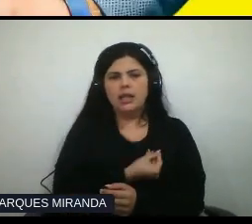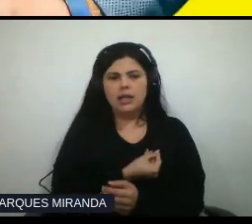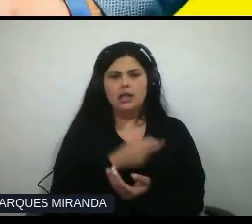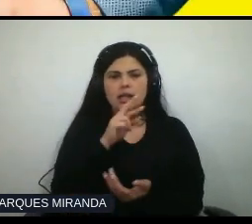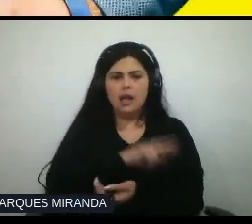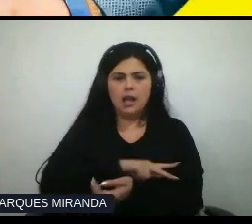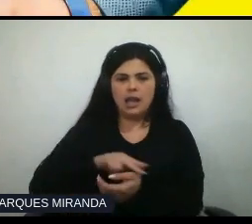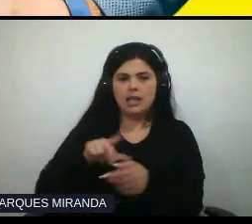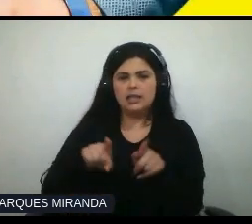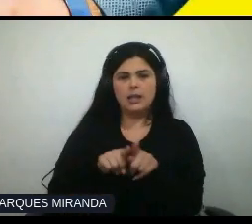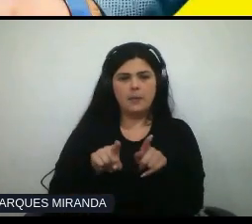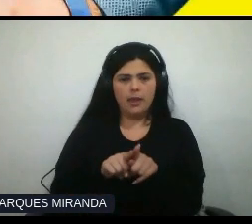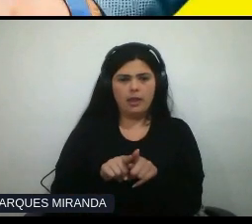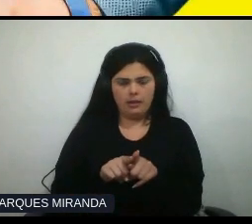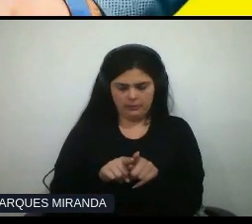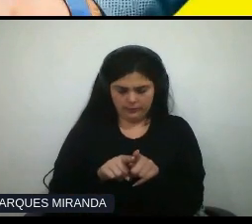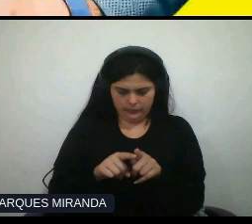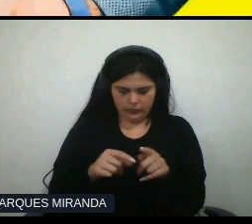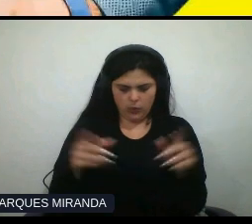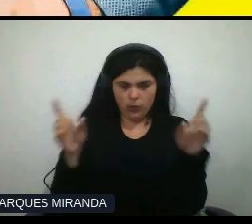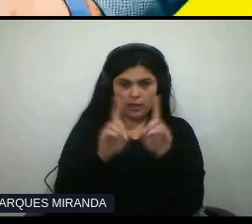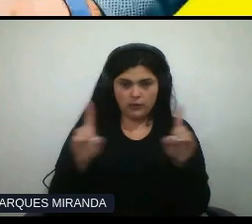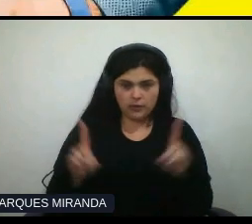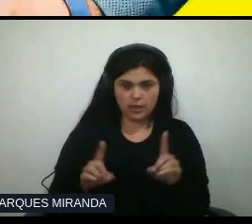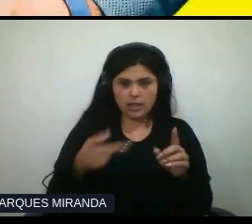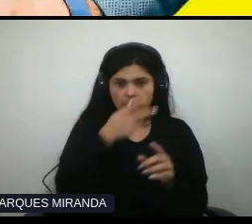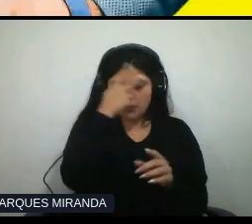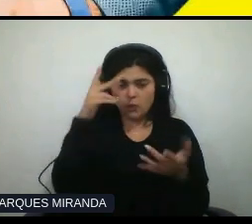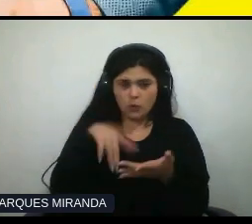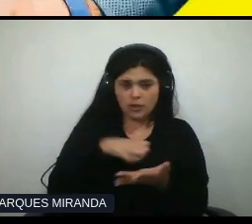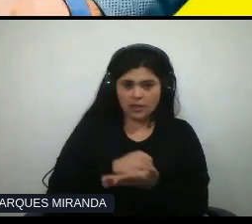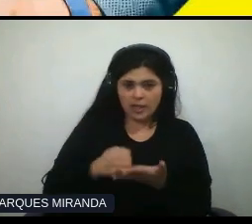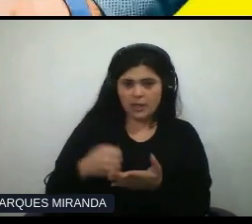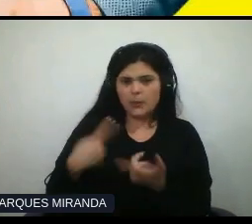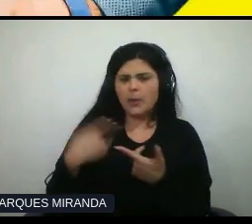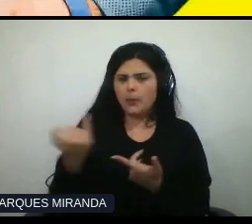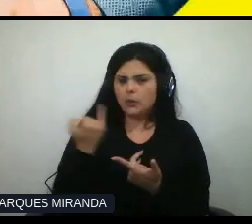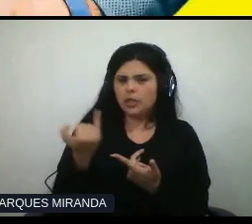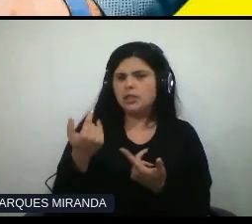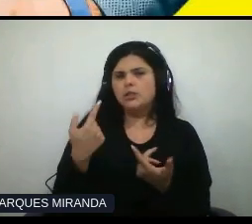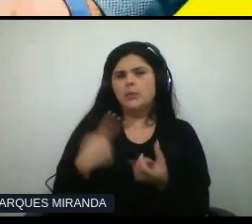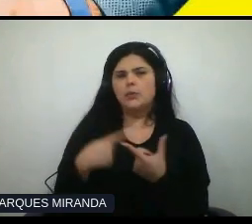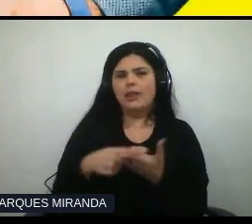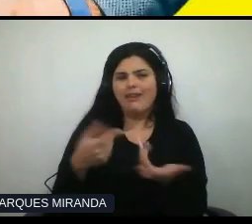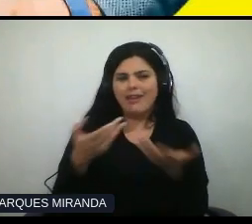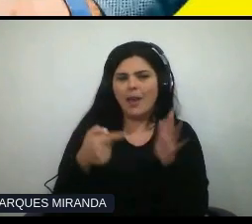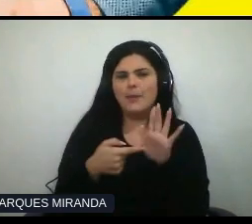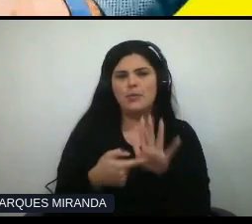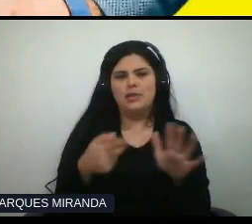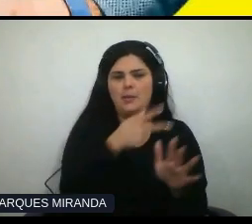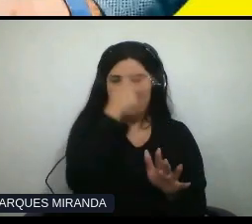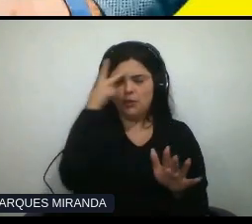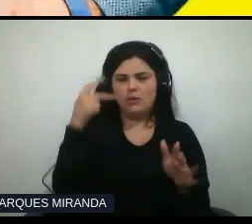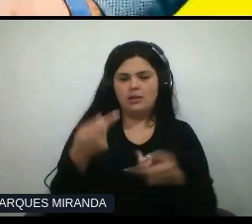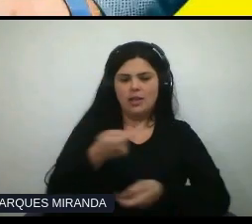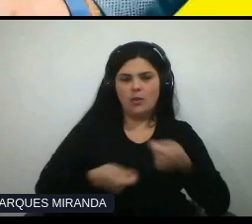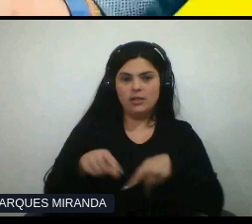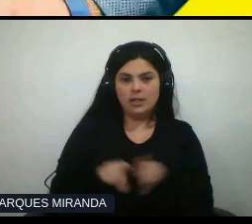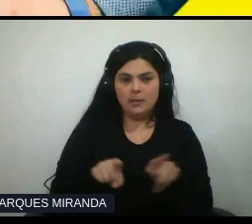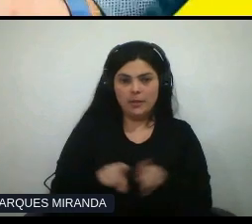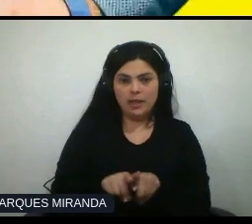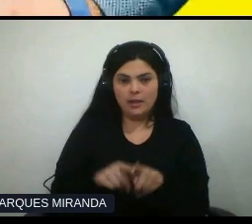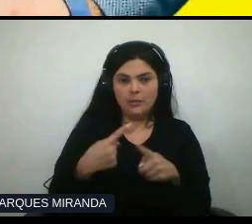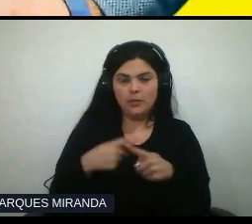trazer pessoas com deficiência. E não é porque é importante ter, é porque ela quer esse tipo de pessoas nos negócios, porque isso